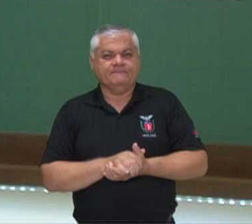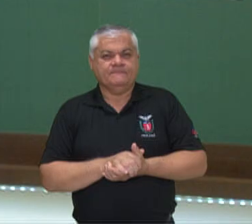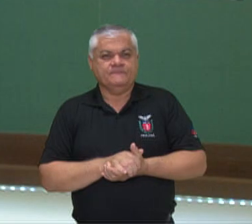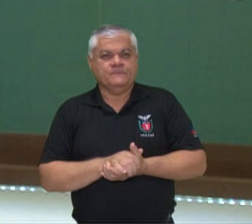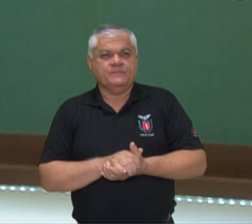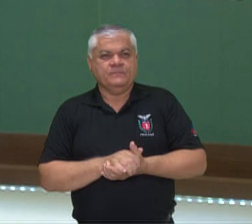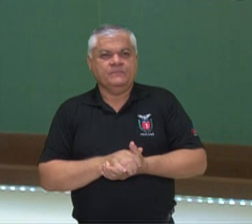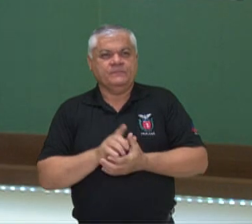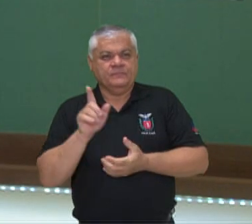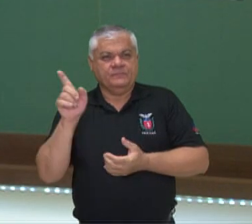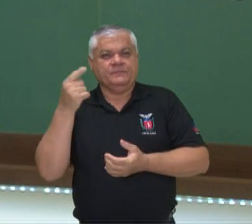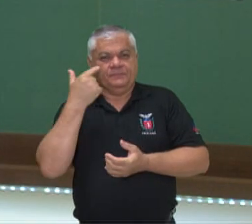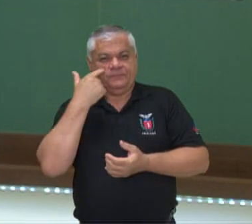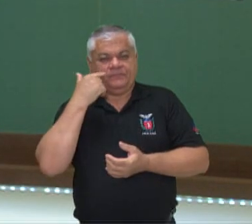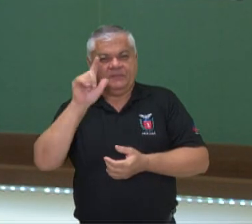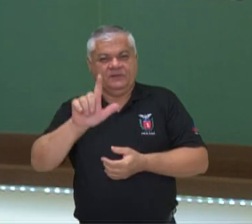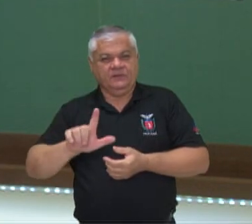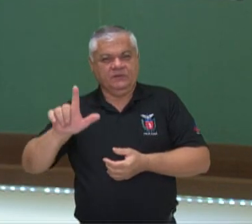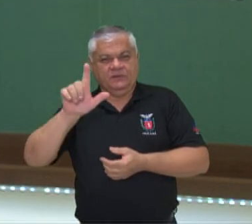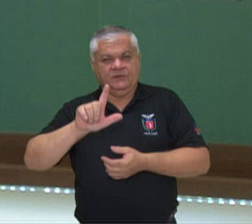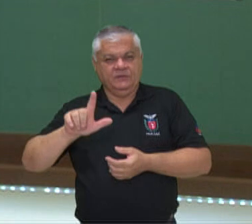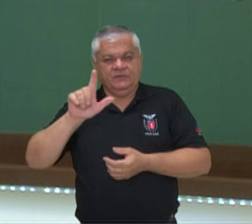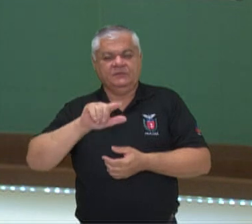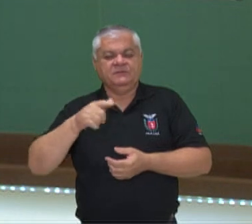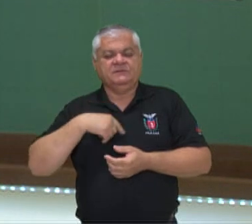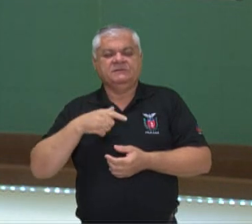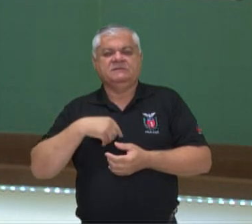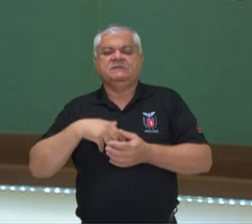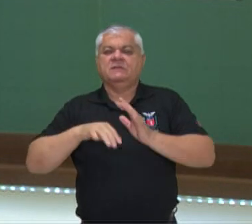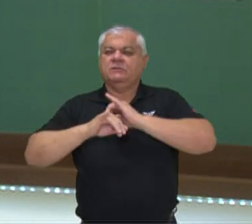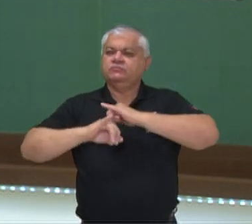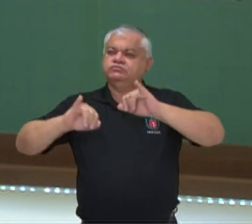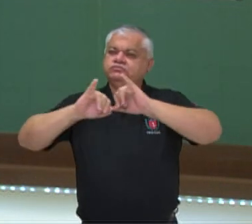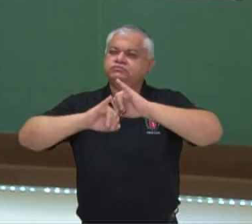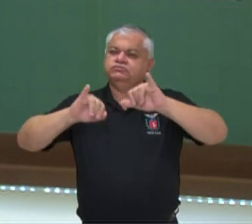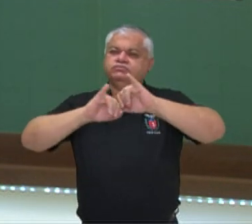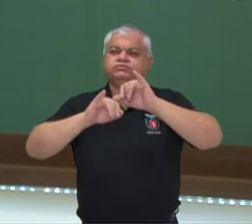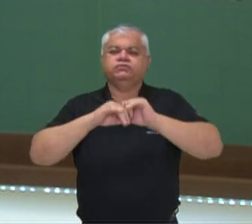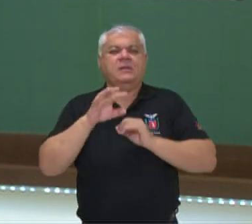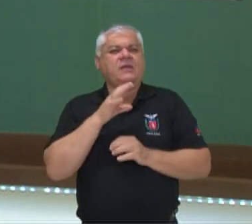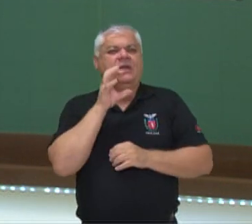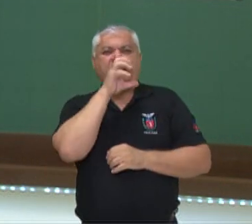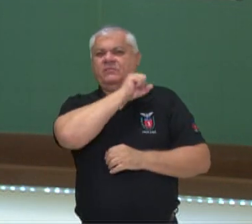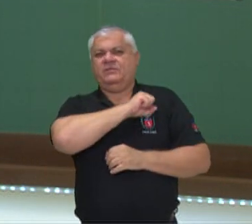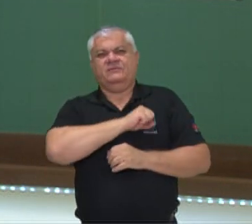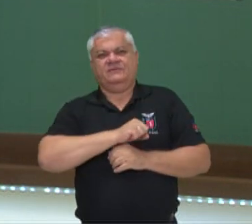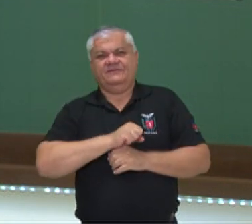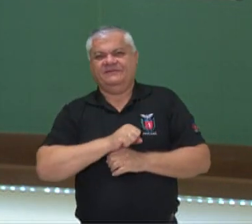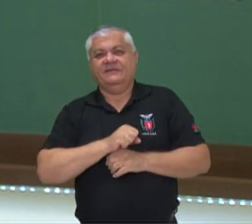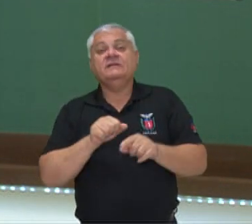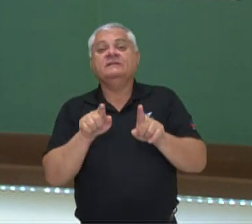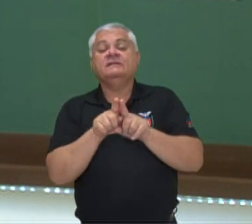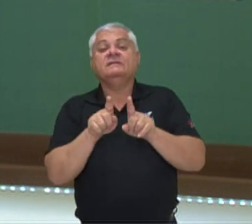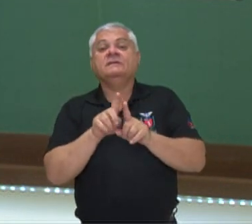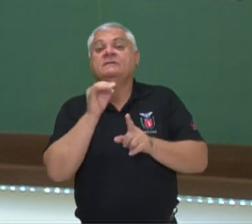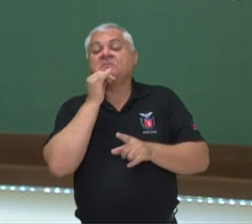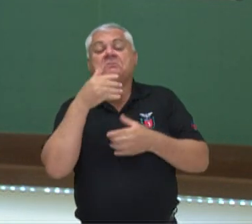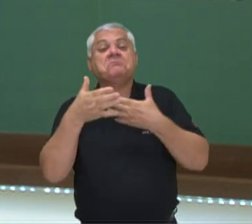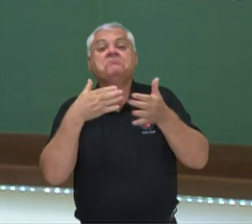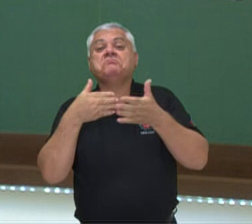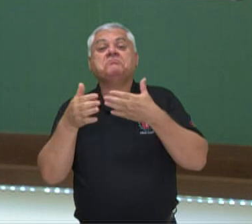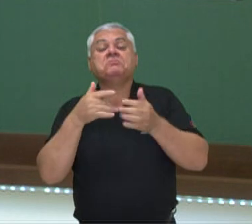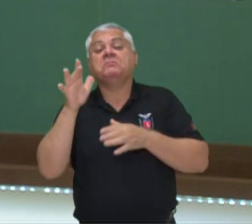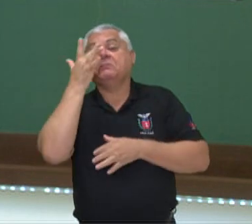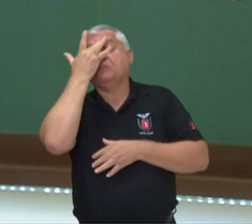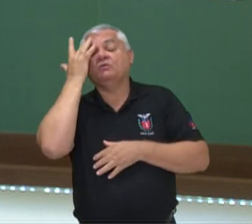aqui, os dados online, eles foram transmitidos de um modo muito mais rápido e qualquer pessoa,